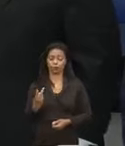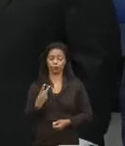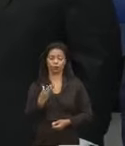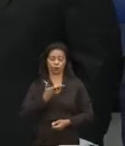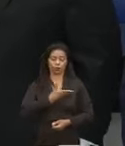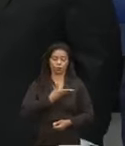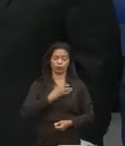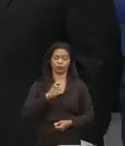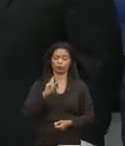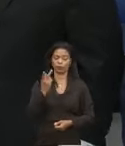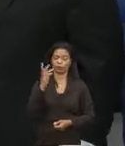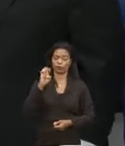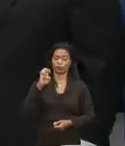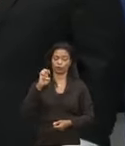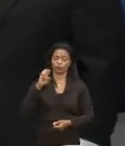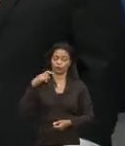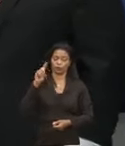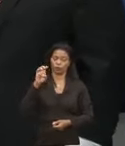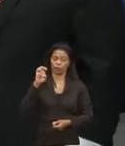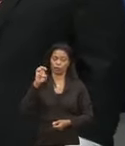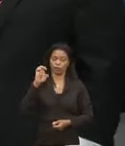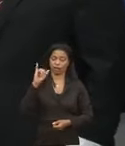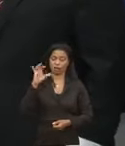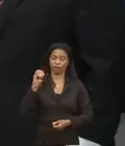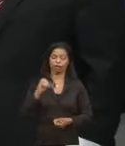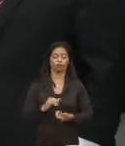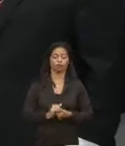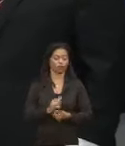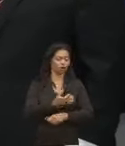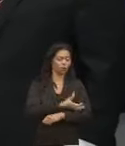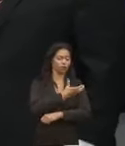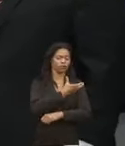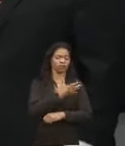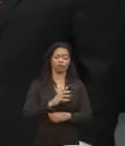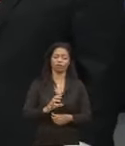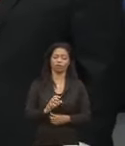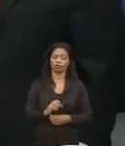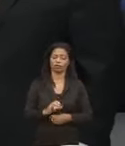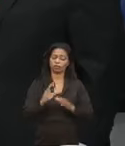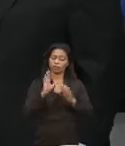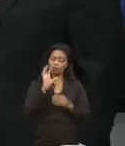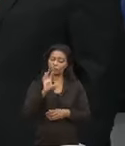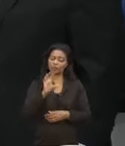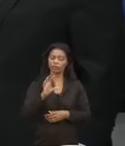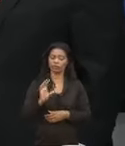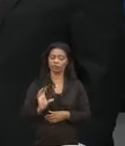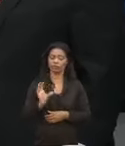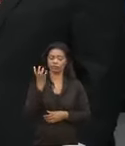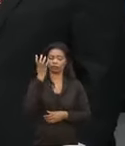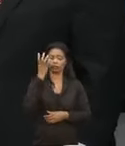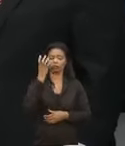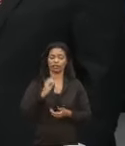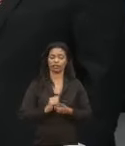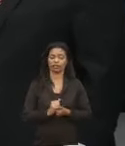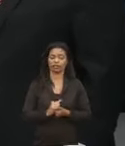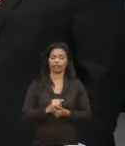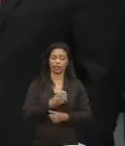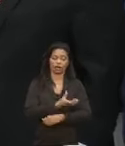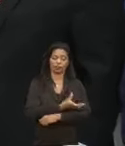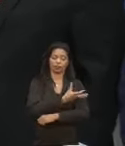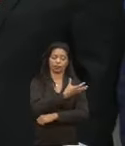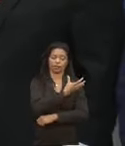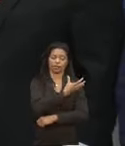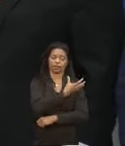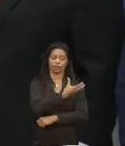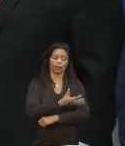estou emocionado e foi assim que aconteceu. E Jefferson está aqui, eu me emocionei mais uma vez com a presença dele aqui.